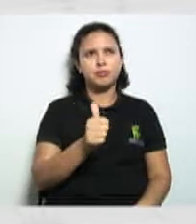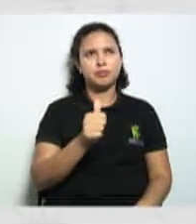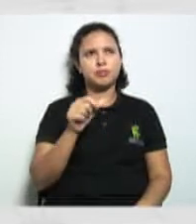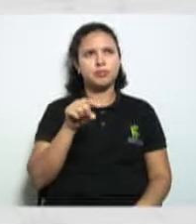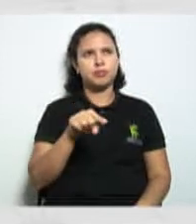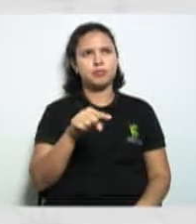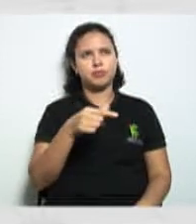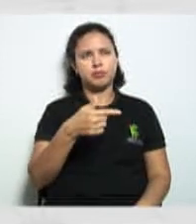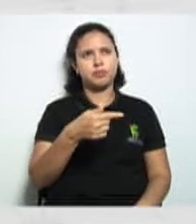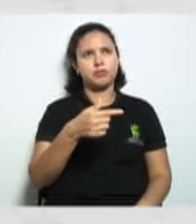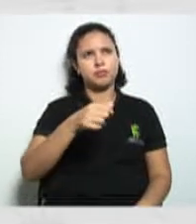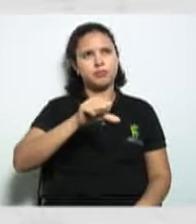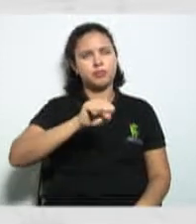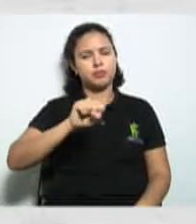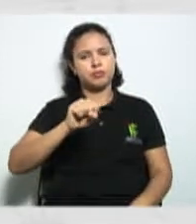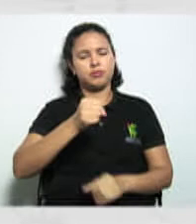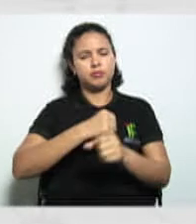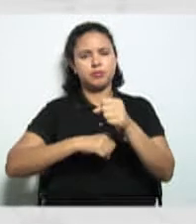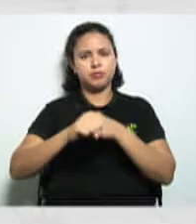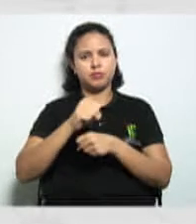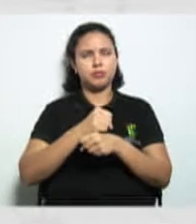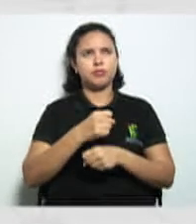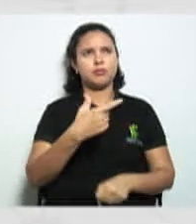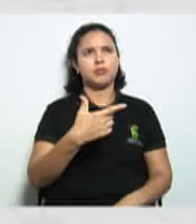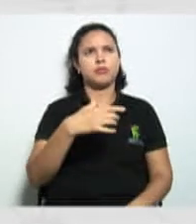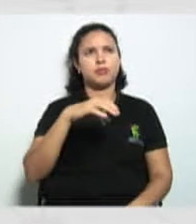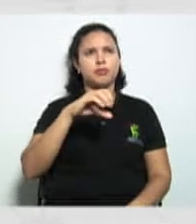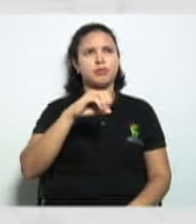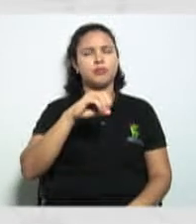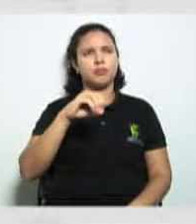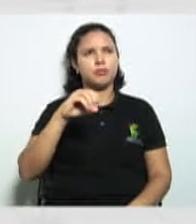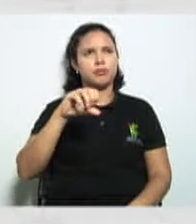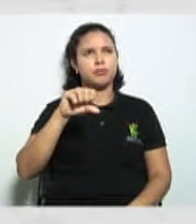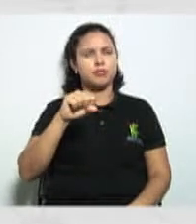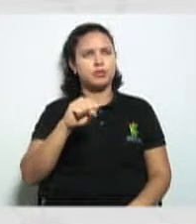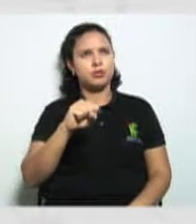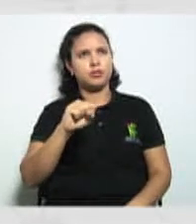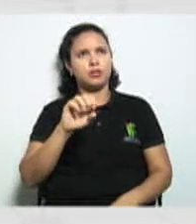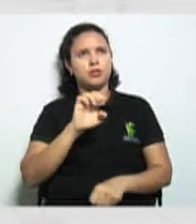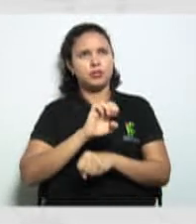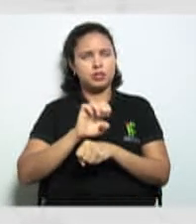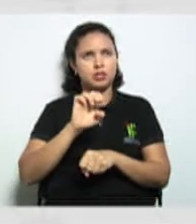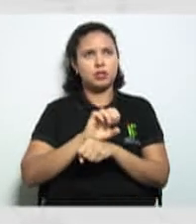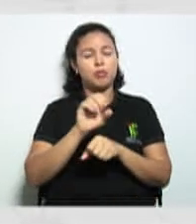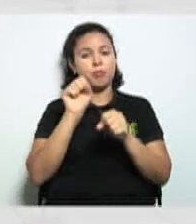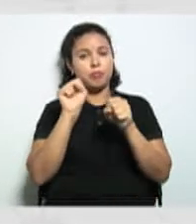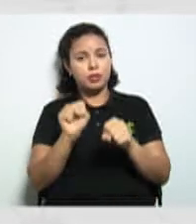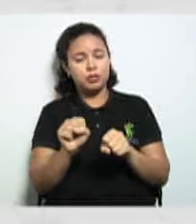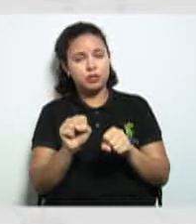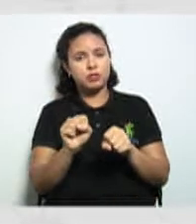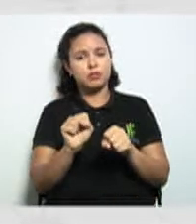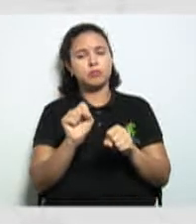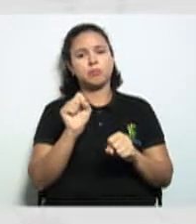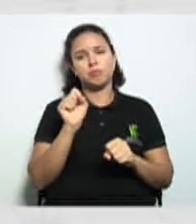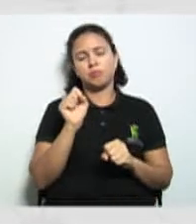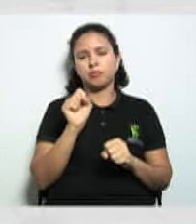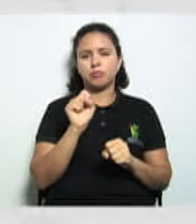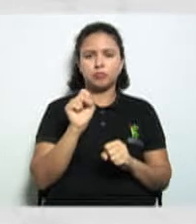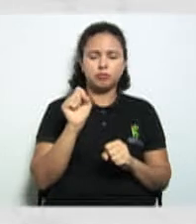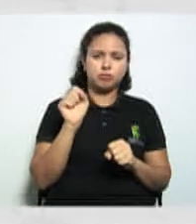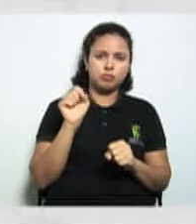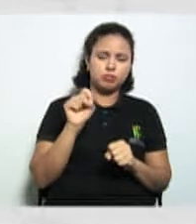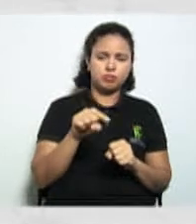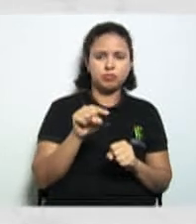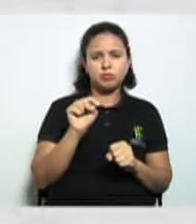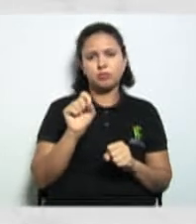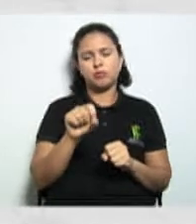de 2008, o estágio poderá ser pontinho, pontinho, pontinho ou pontinho, pontinho, pontinho,